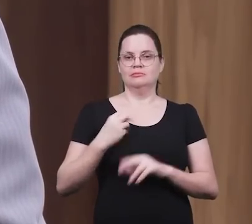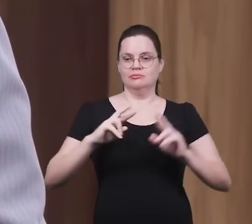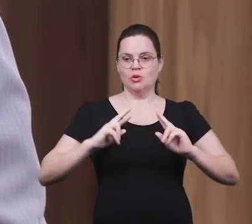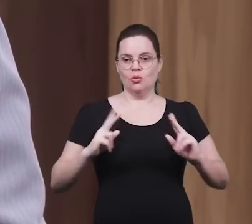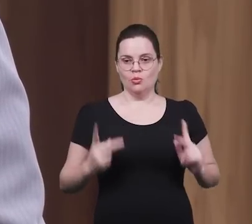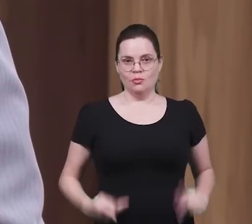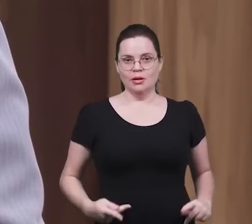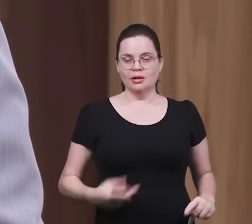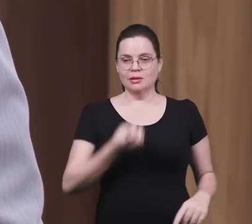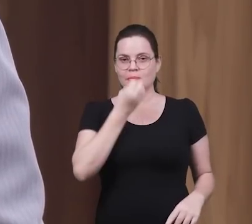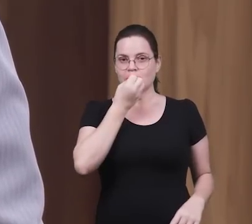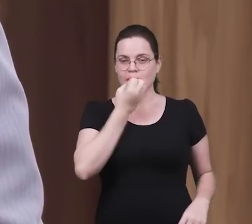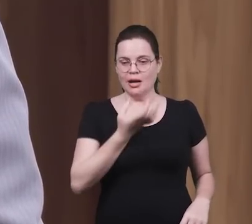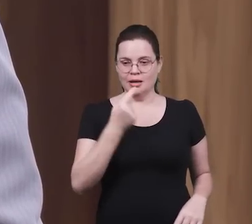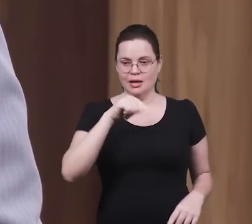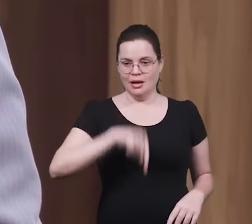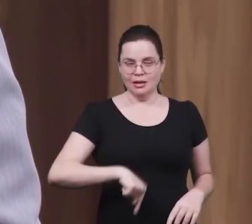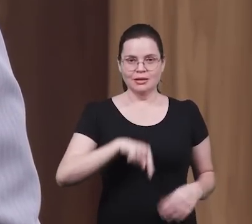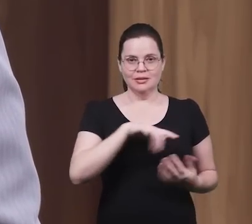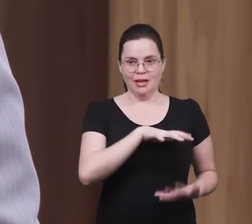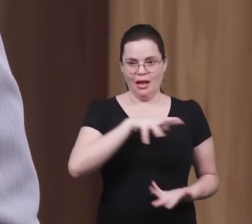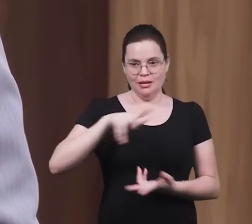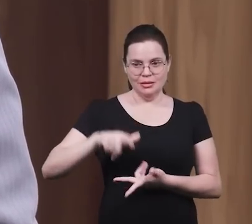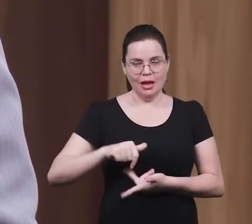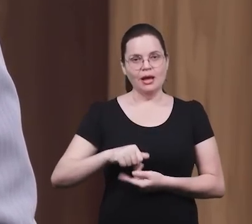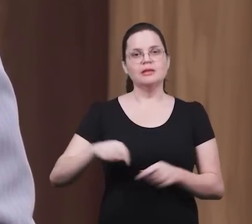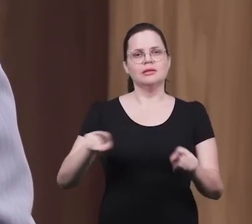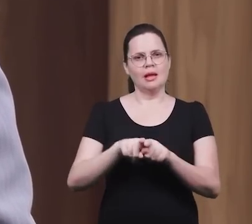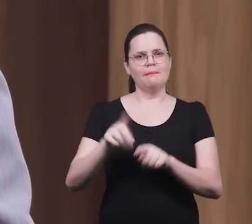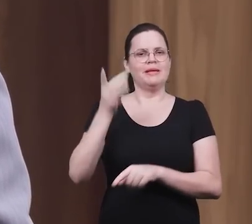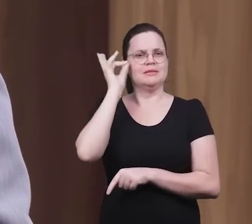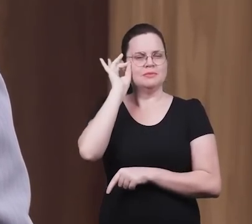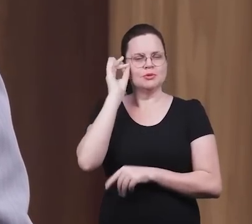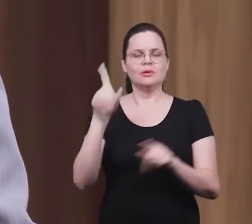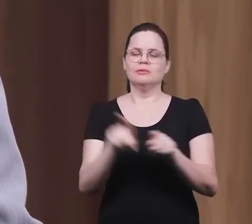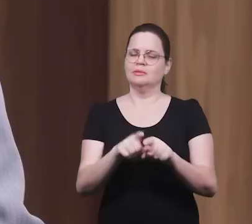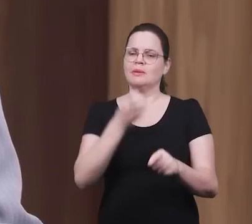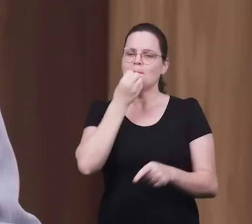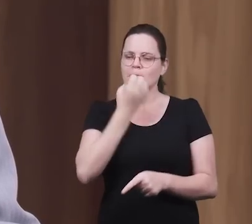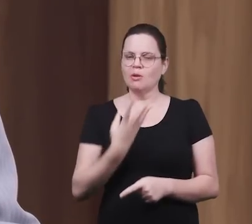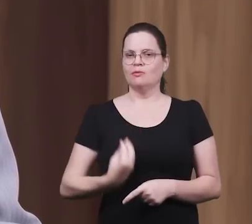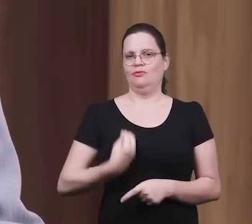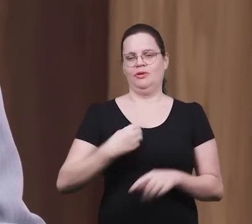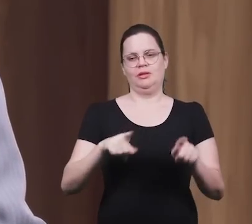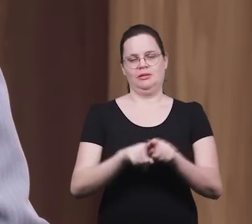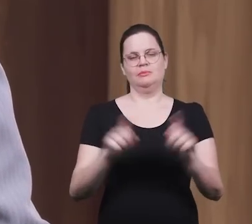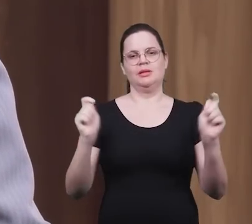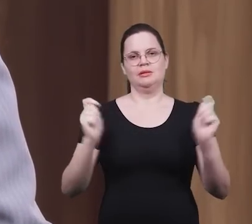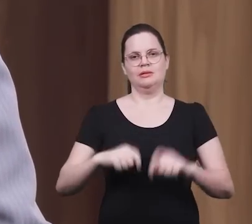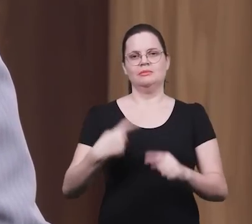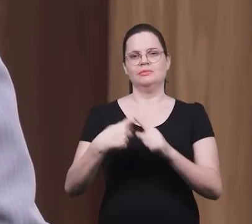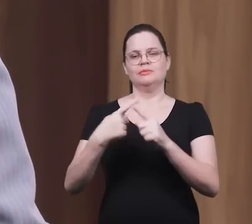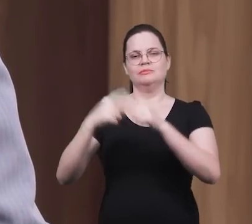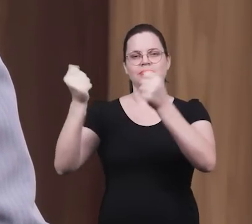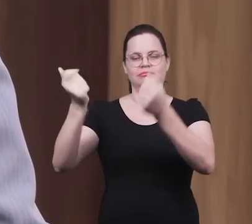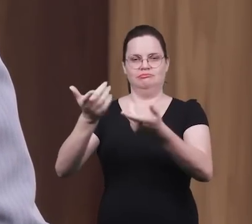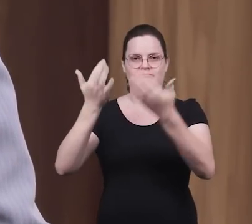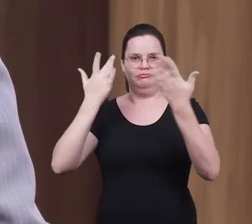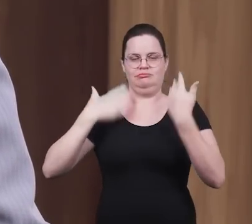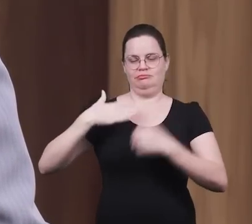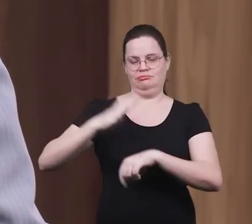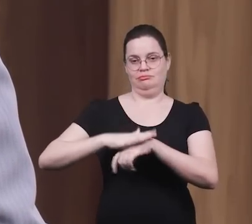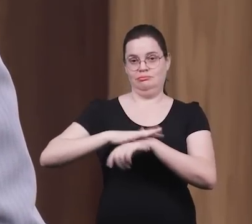são refletidas com as bonanças e os benefícios das operações de Deus. E eu vou pedir o pastor